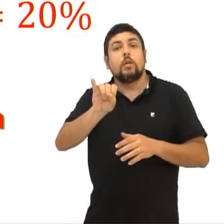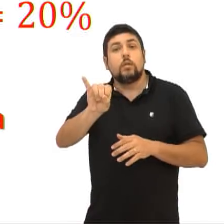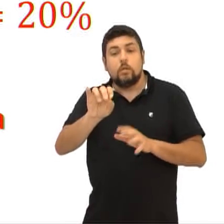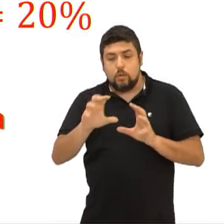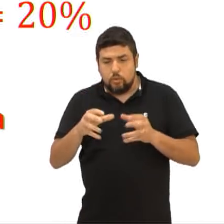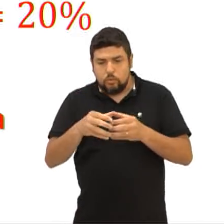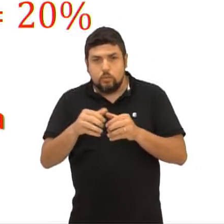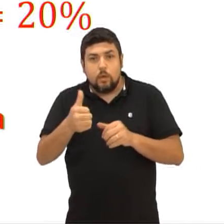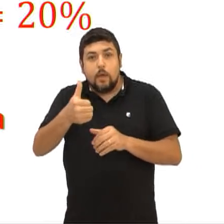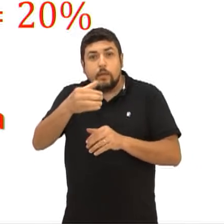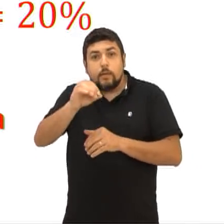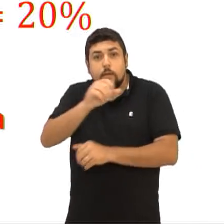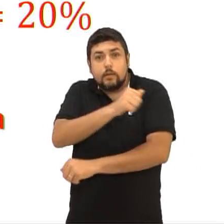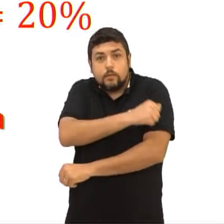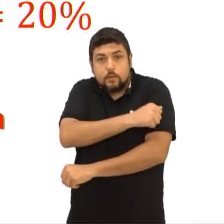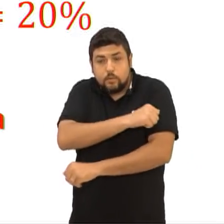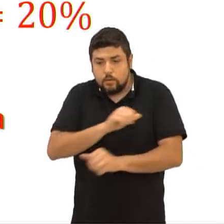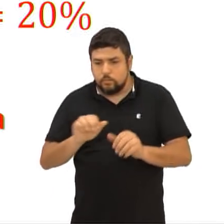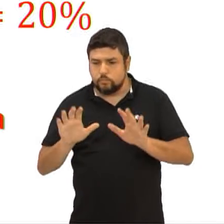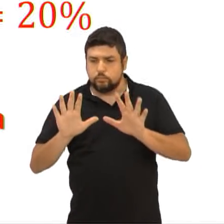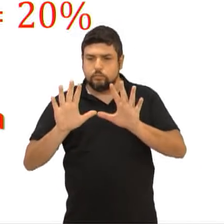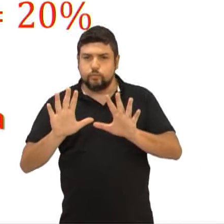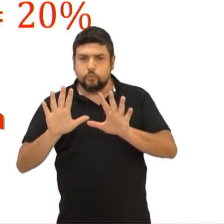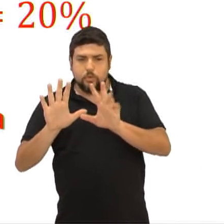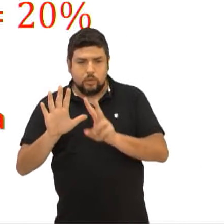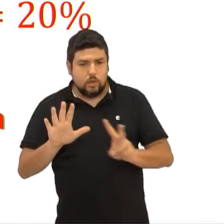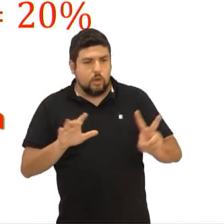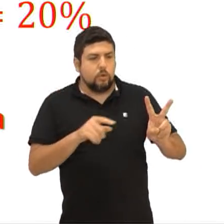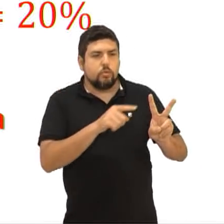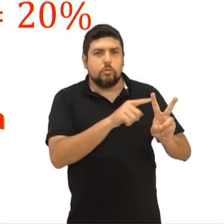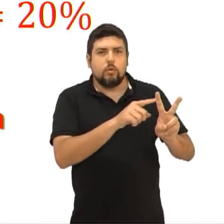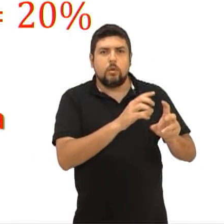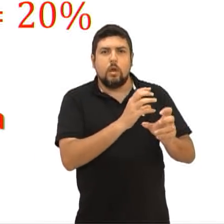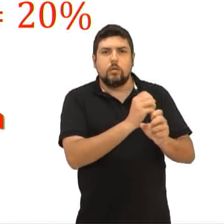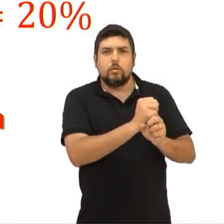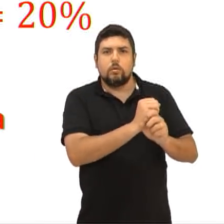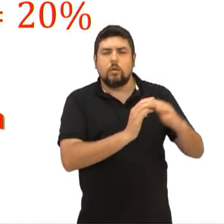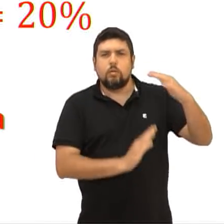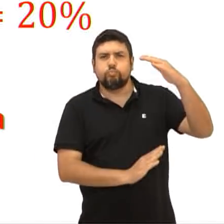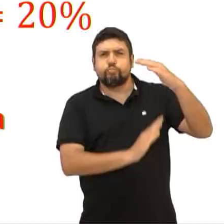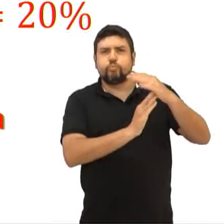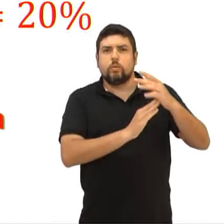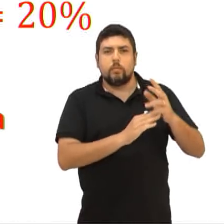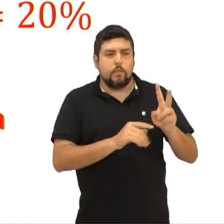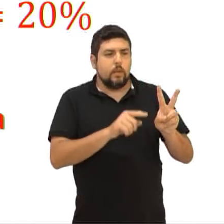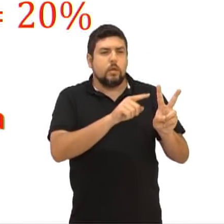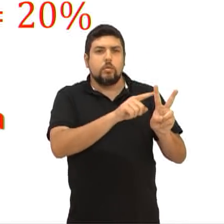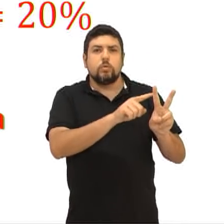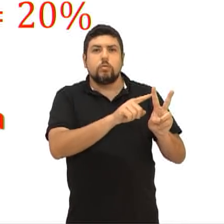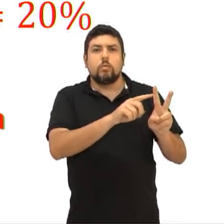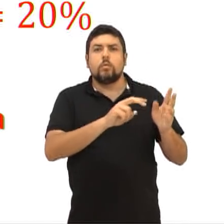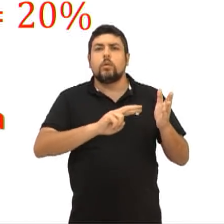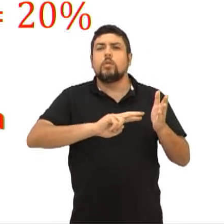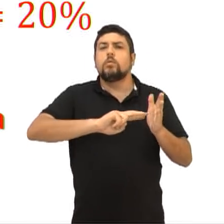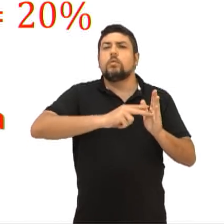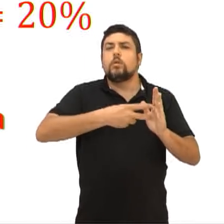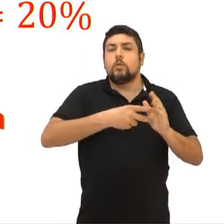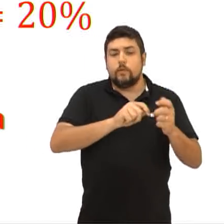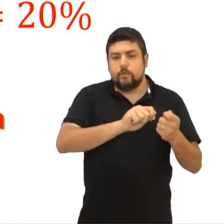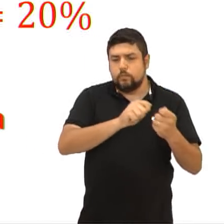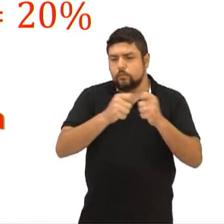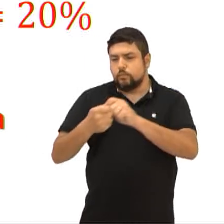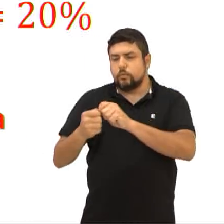10, transformado em porcentagem, 20 sobre 100%,